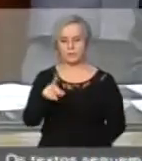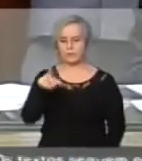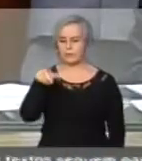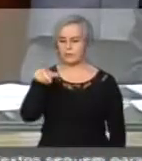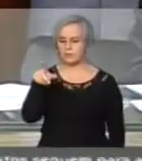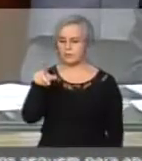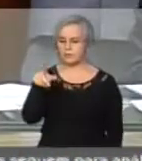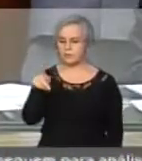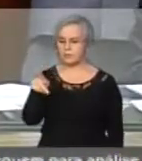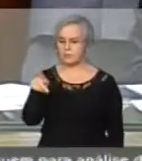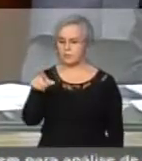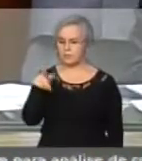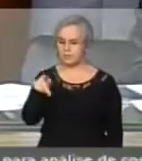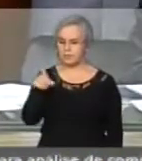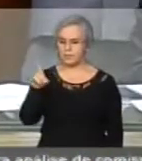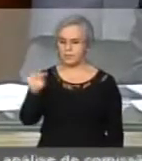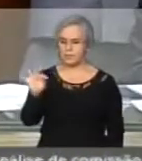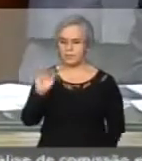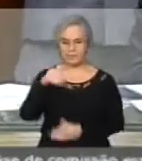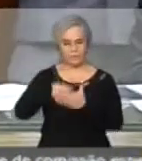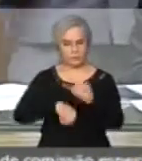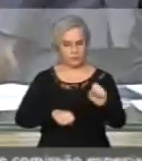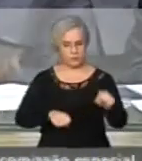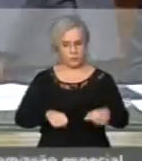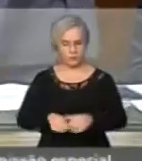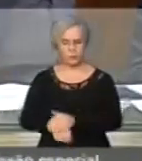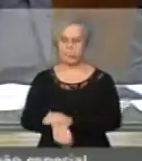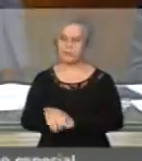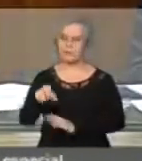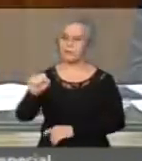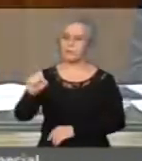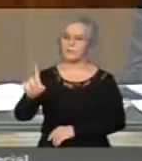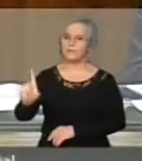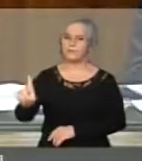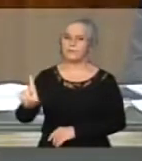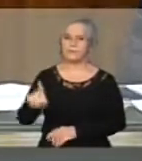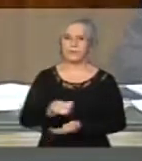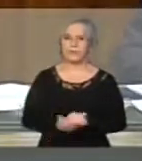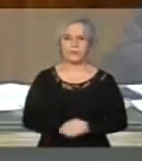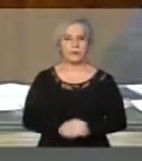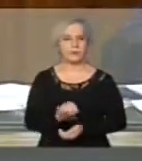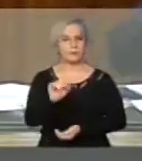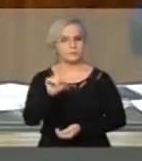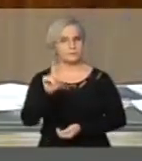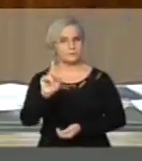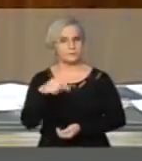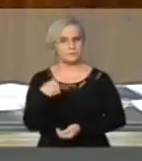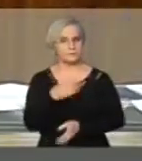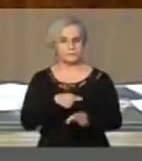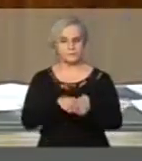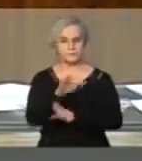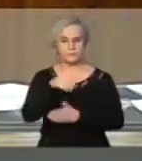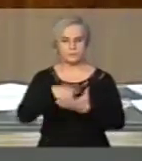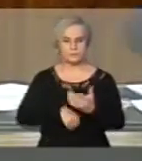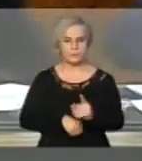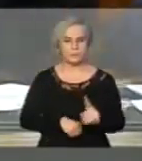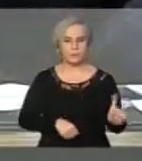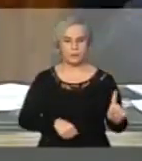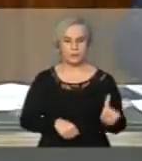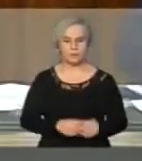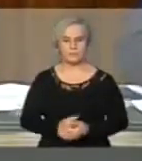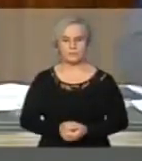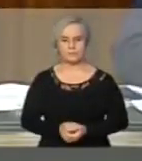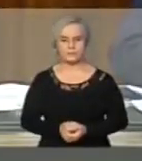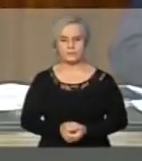Sim. PDT, sim. Sim. Como voto de solidariedade? Presidente, solidariedade encaminha não. Dono de ser crítico,